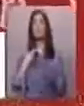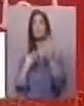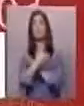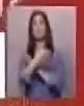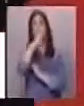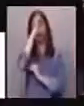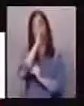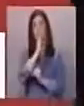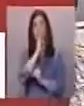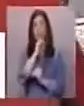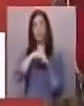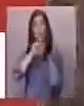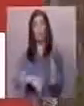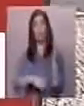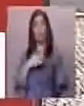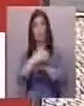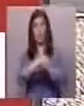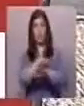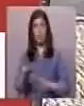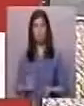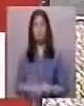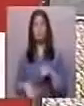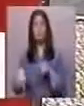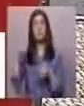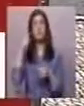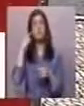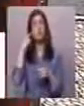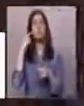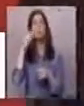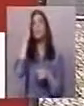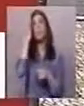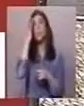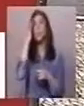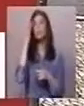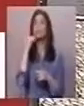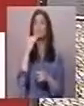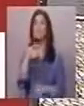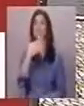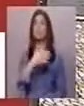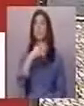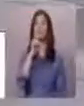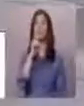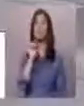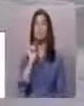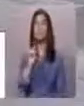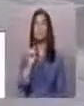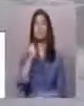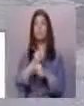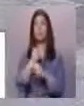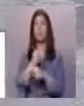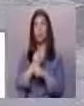o sentimento geral depois de ouvirem os números do relatório da precariedade no Estado, que aponta 116 mil trabalhadores. Os números são